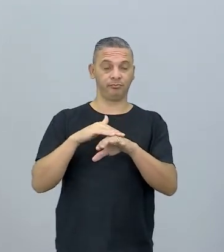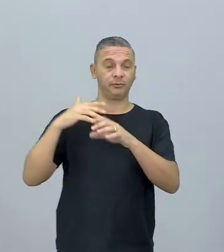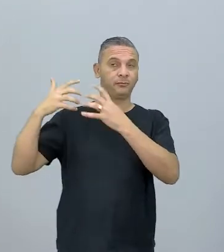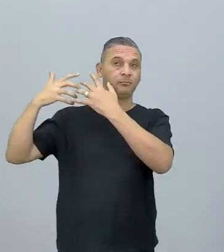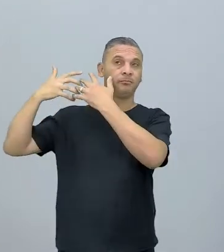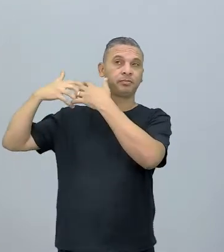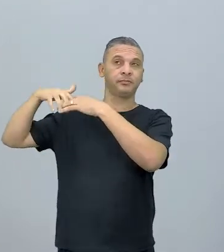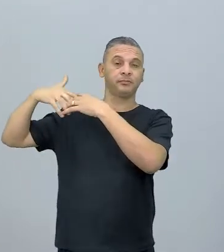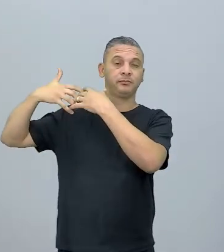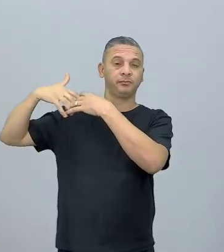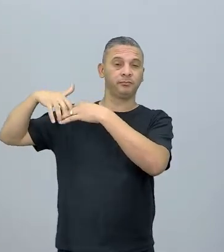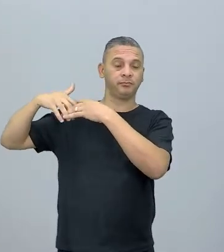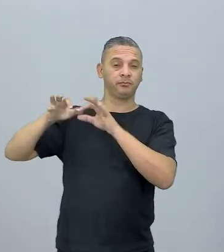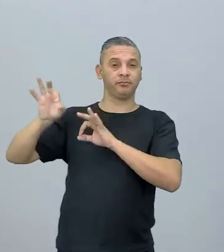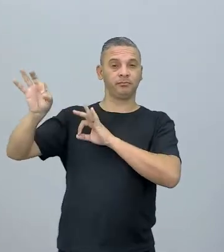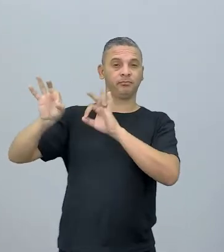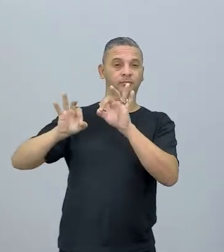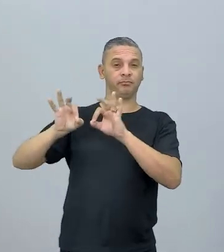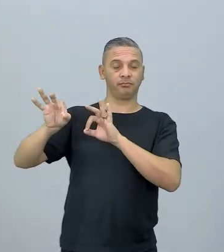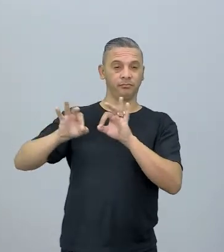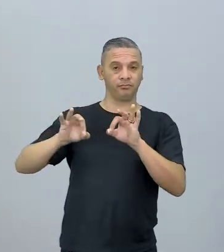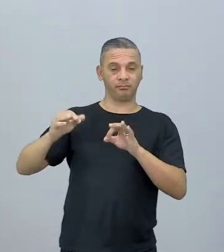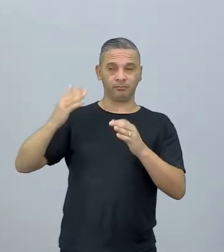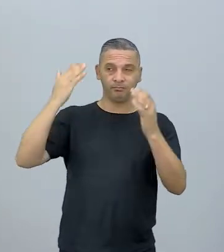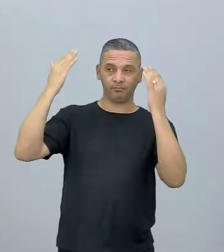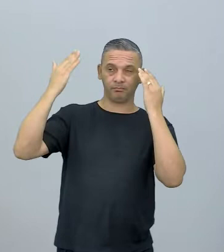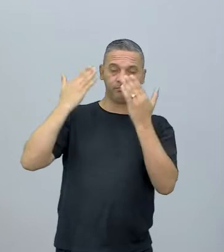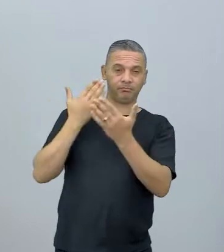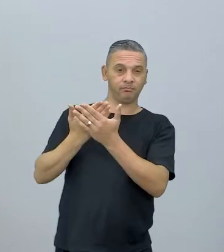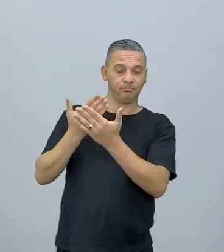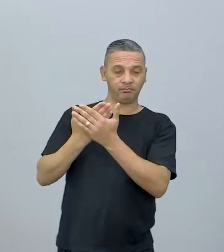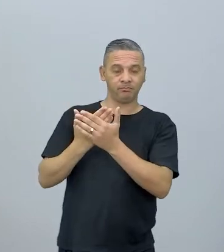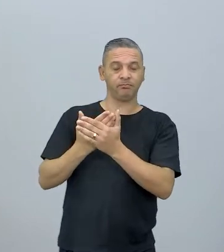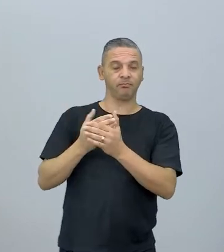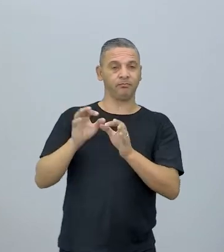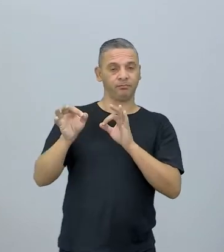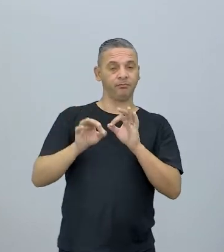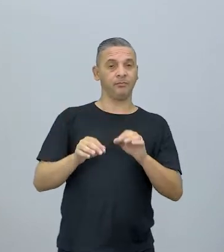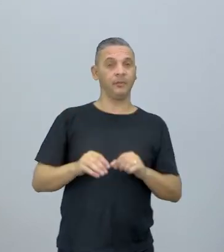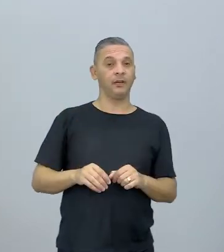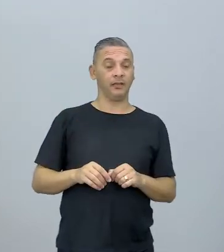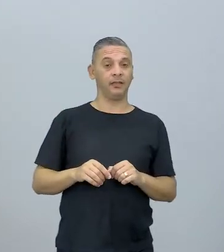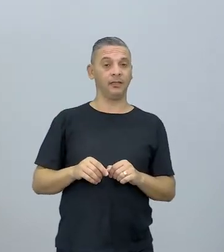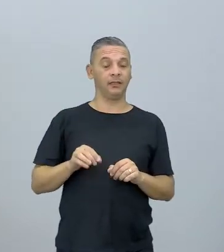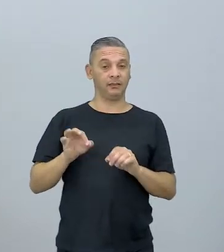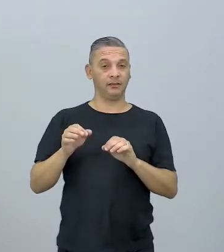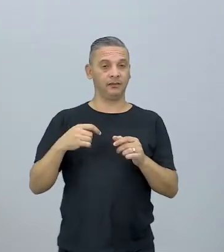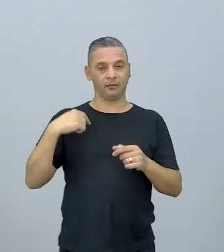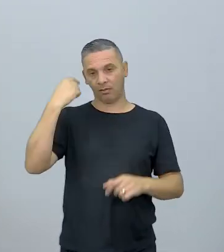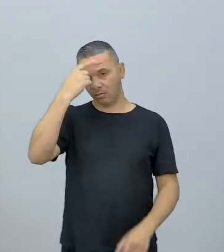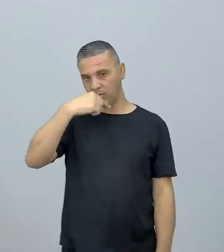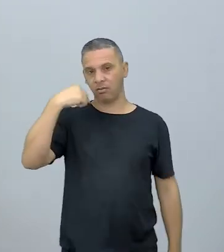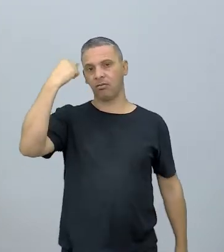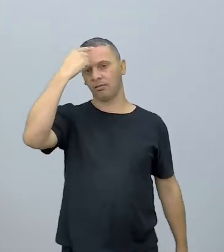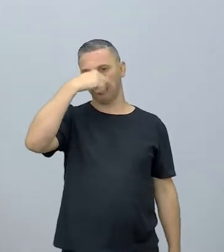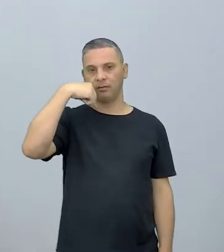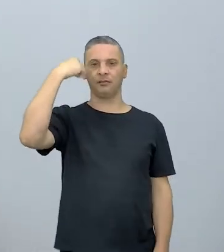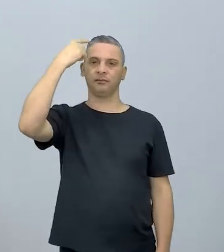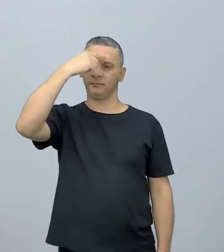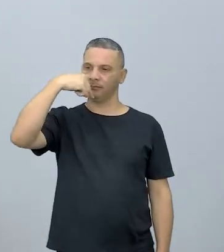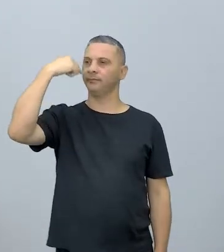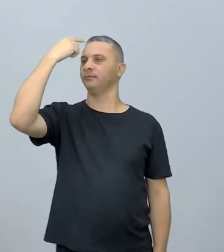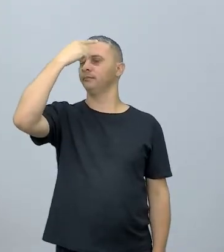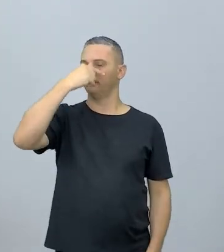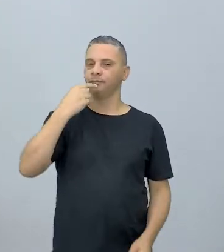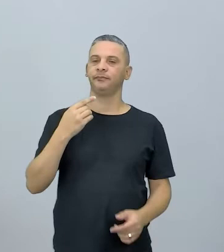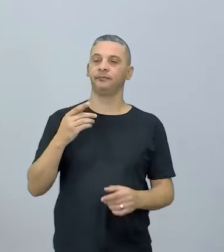né? Então era uma questão assim bastante e durante horas e também por um bom período